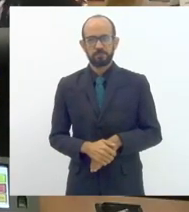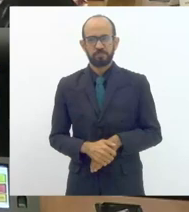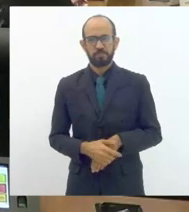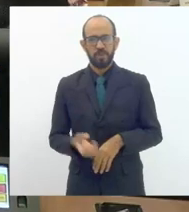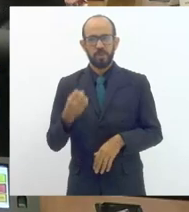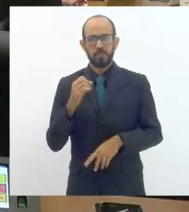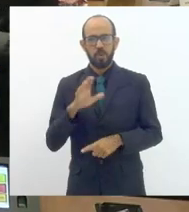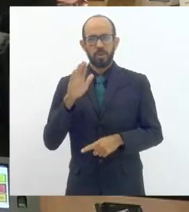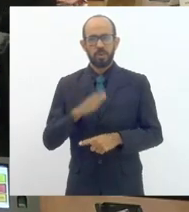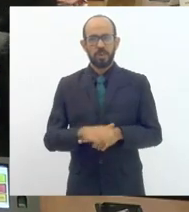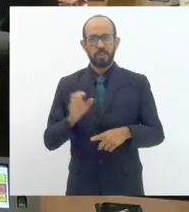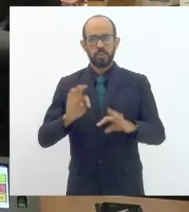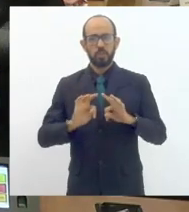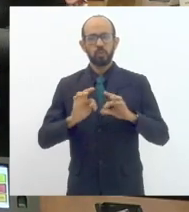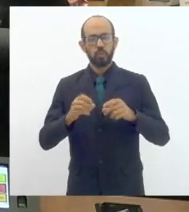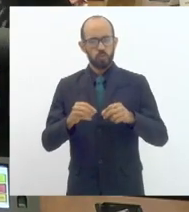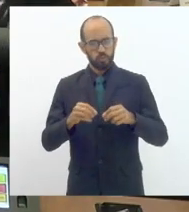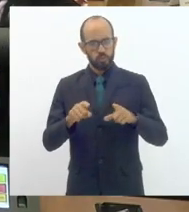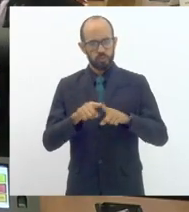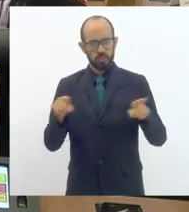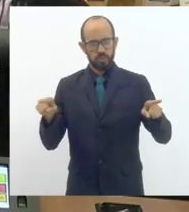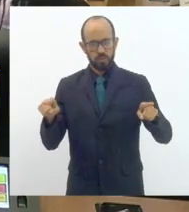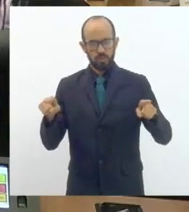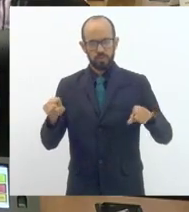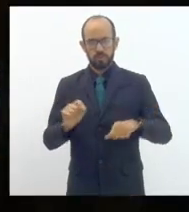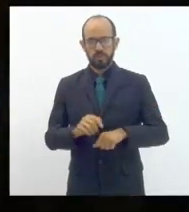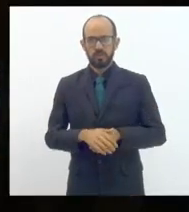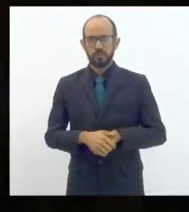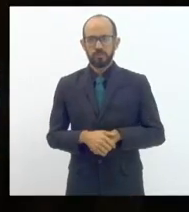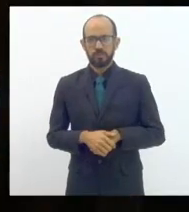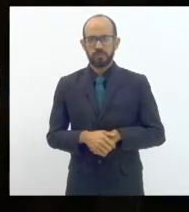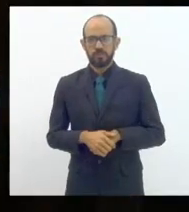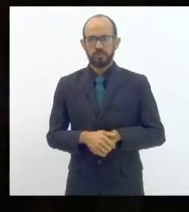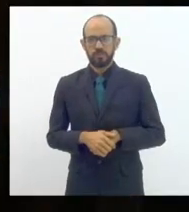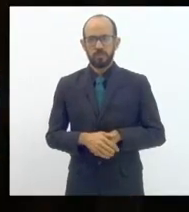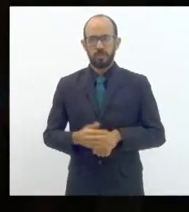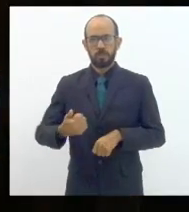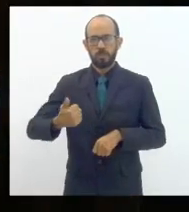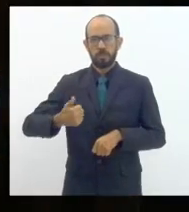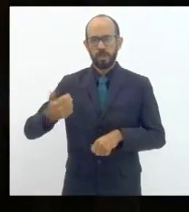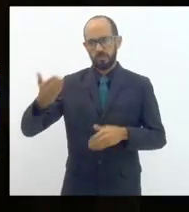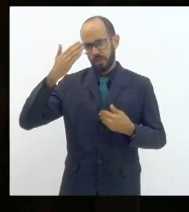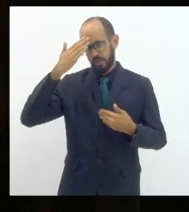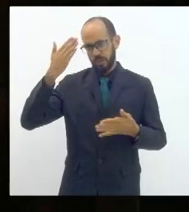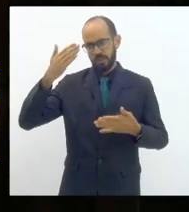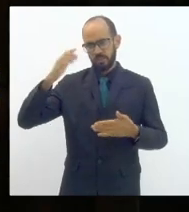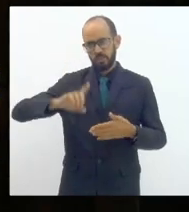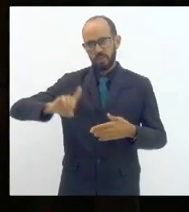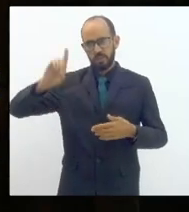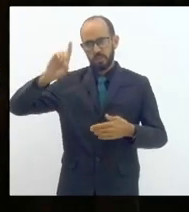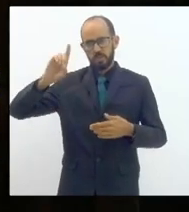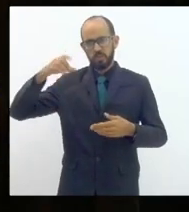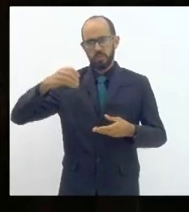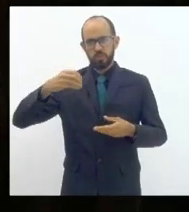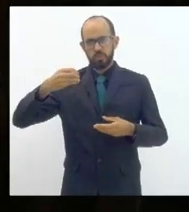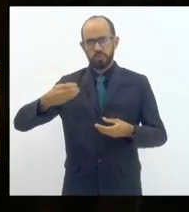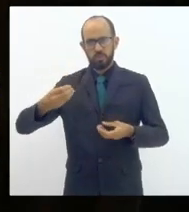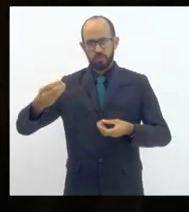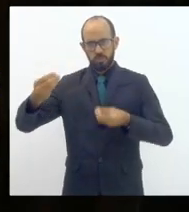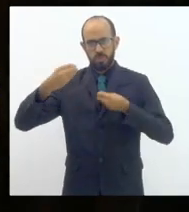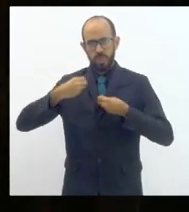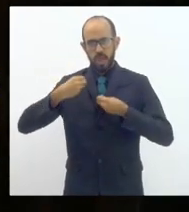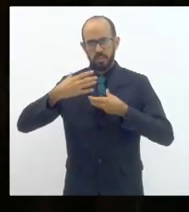Boa tarde a todos, boa tarde a todas. Eu queria primeiramente agradecer a Deus por conceder essa